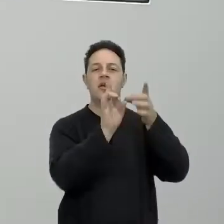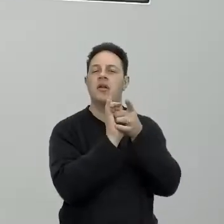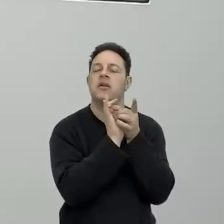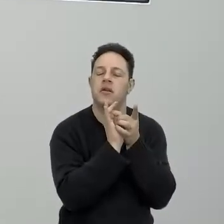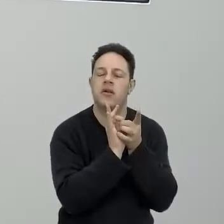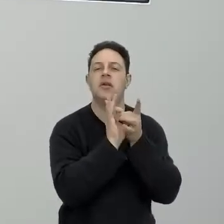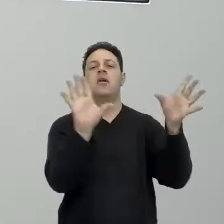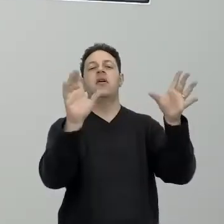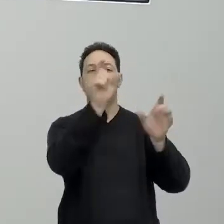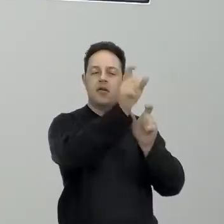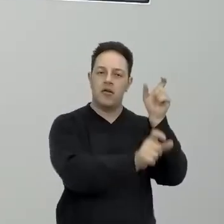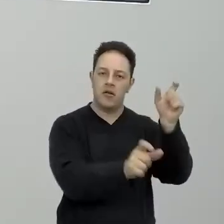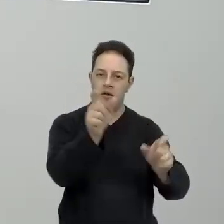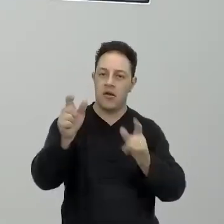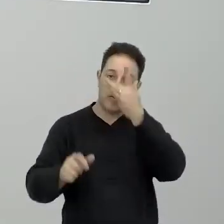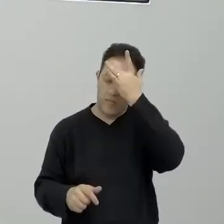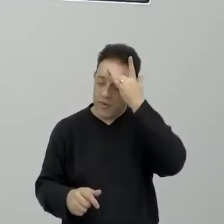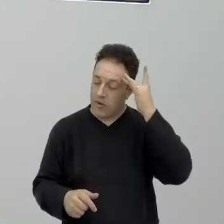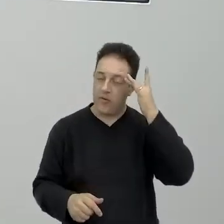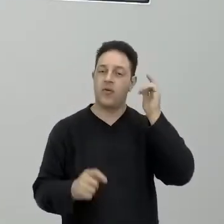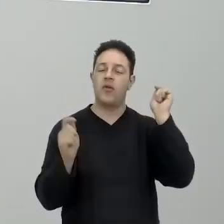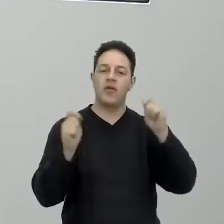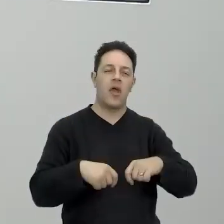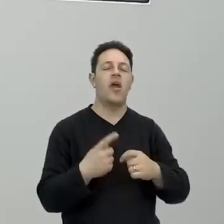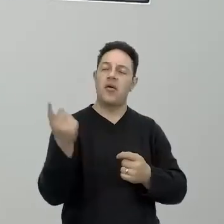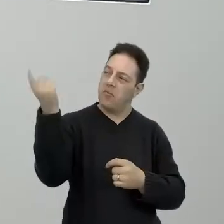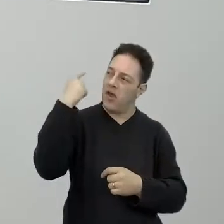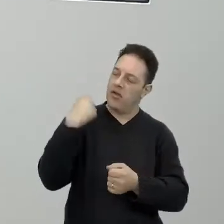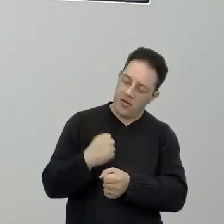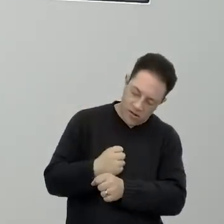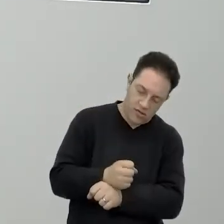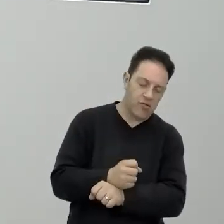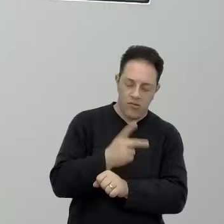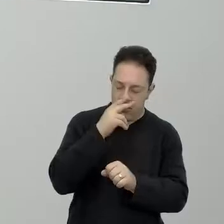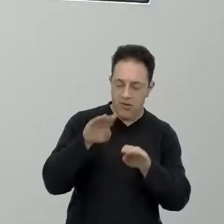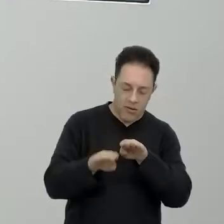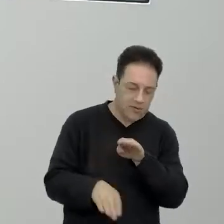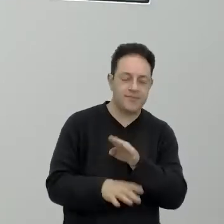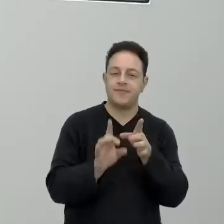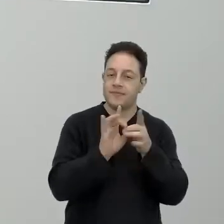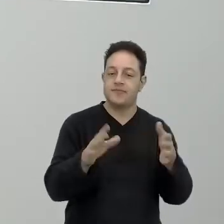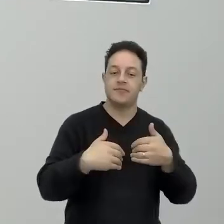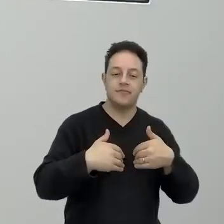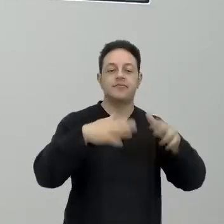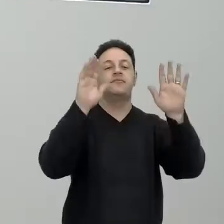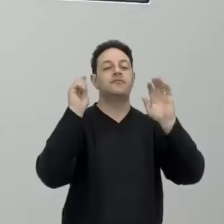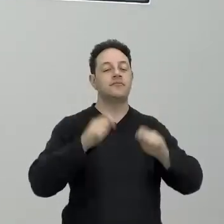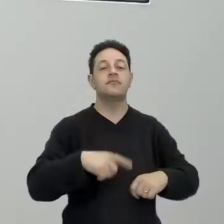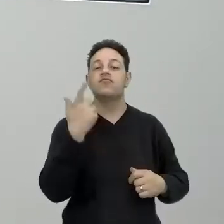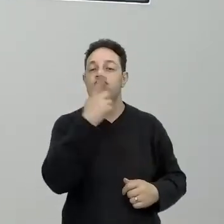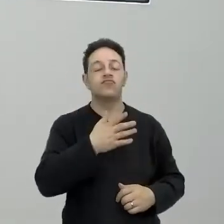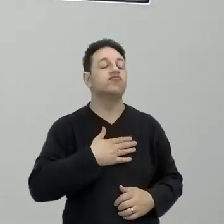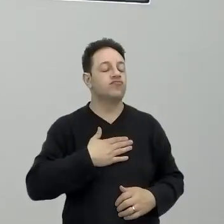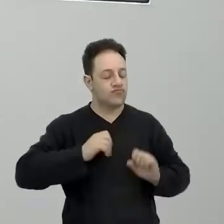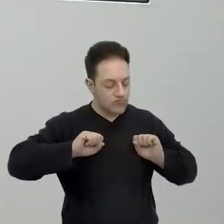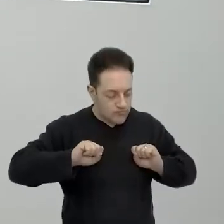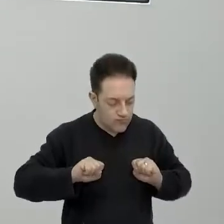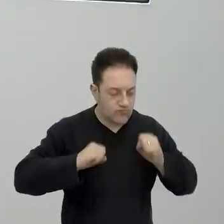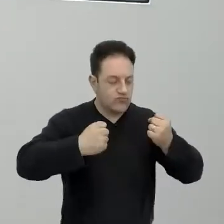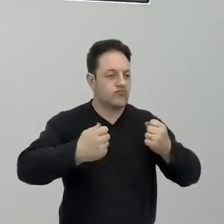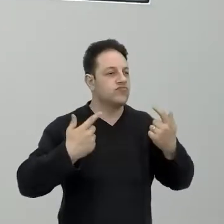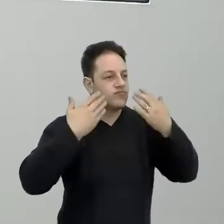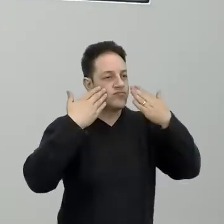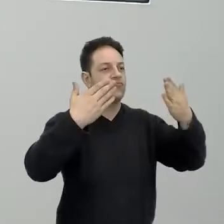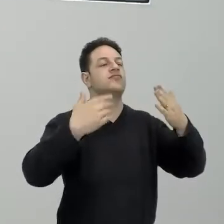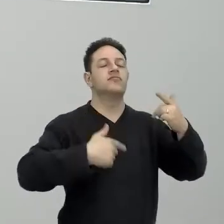libertar os seres humanos da subordinação, da sujeição, né? De realizar todo o seu potencial, enfim,